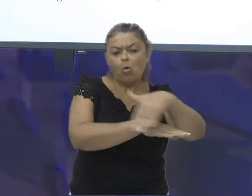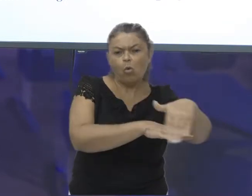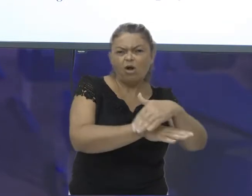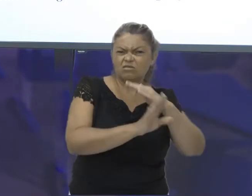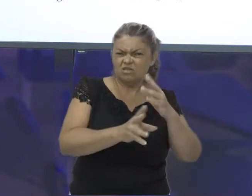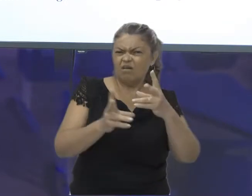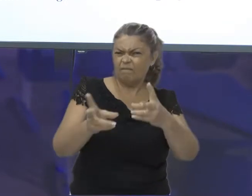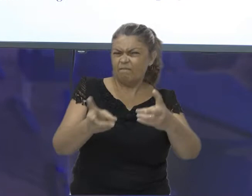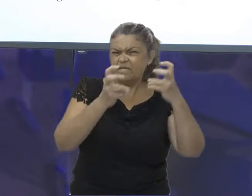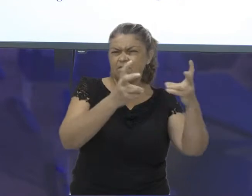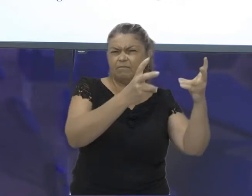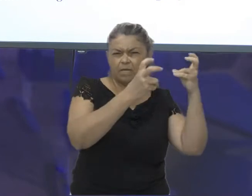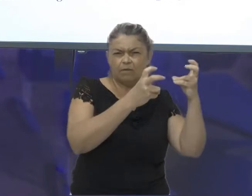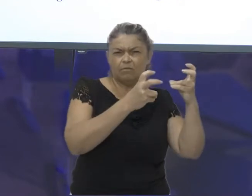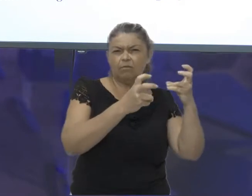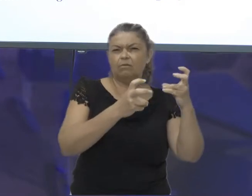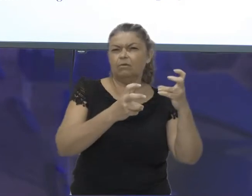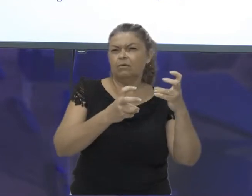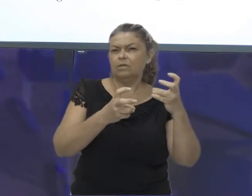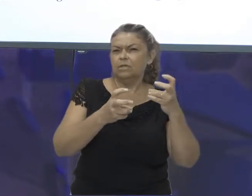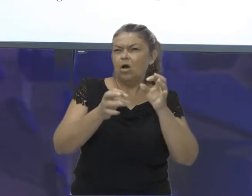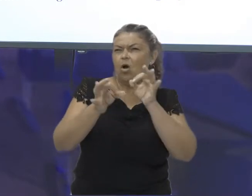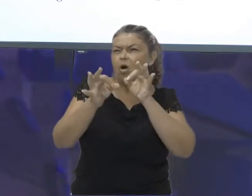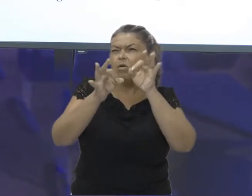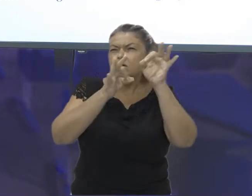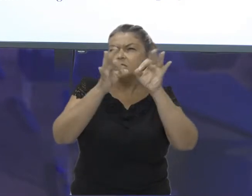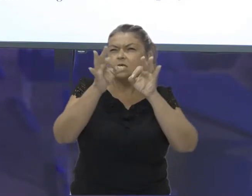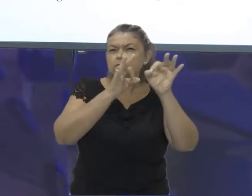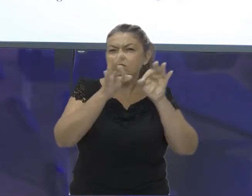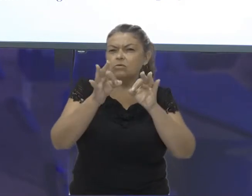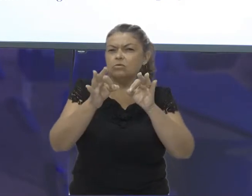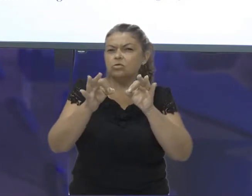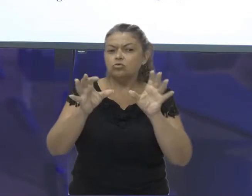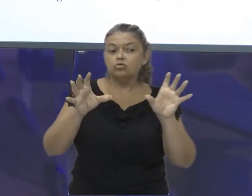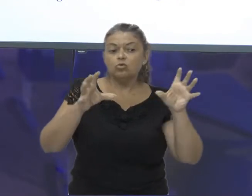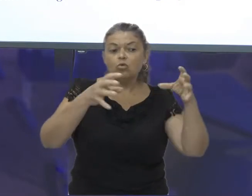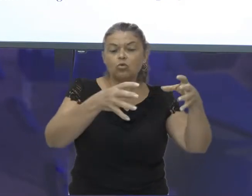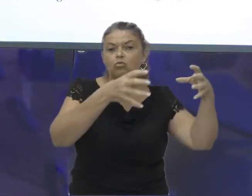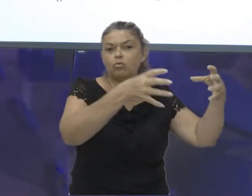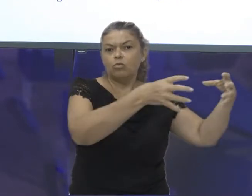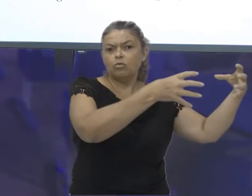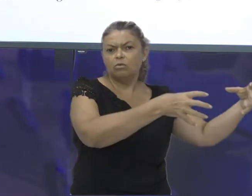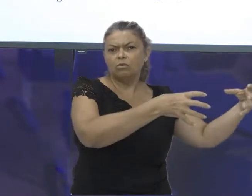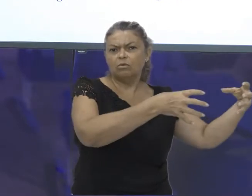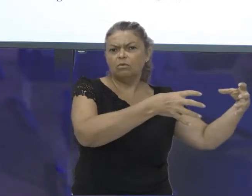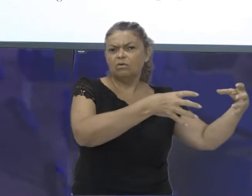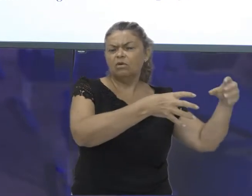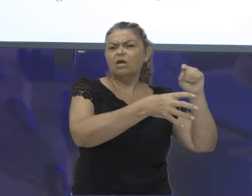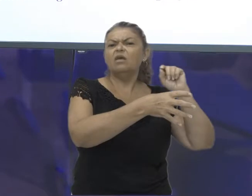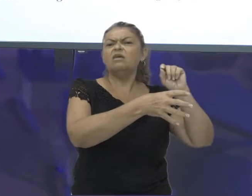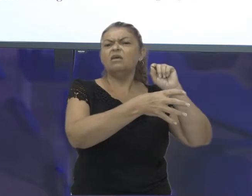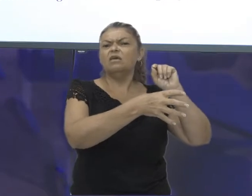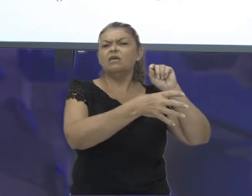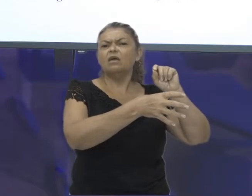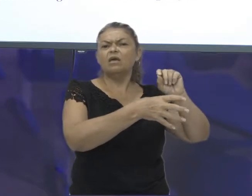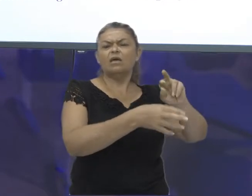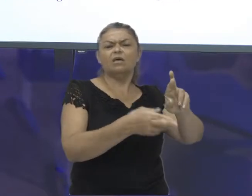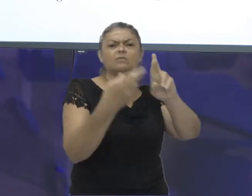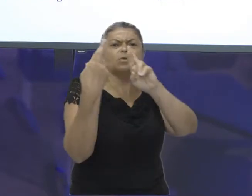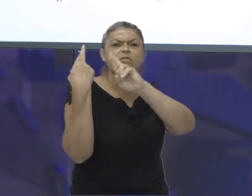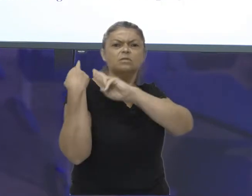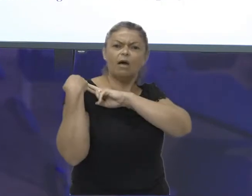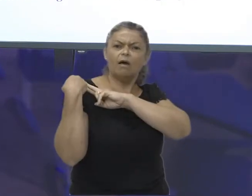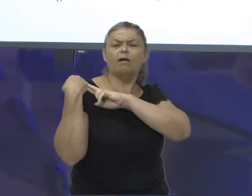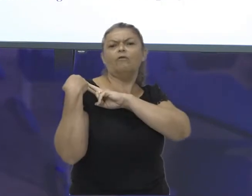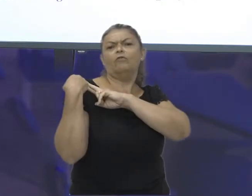percebeu como são as organizações dos grupos? Não é? Quem é aquele que é responsável de estar